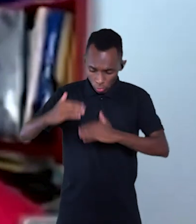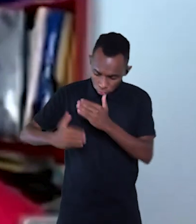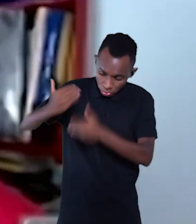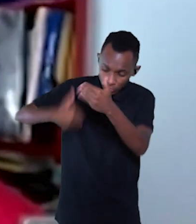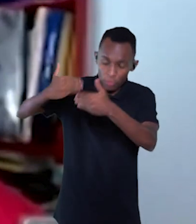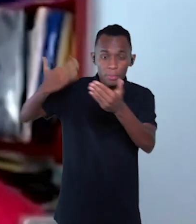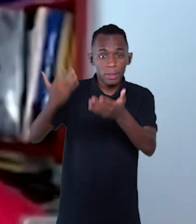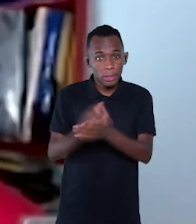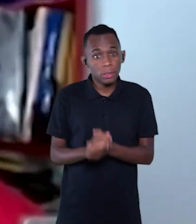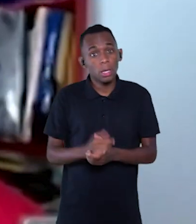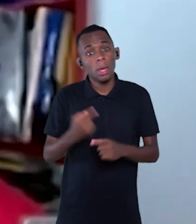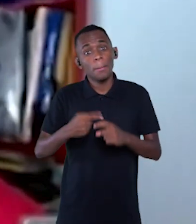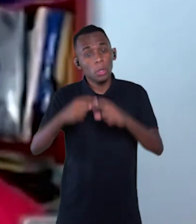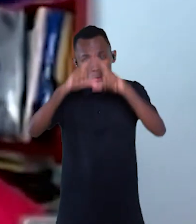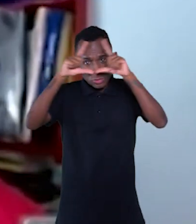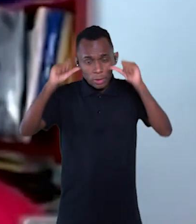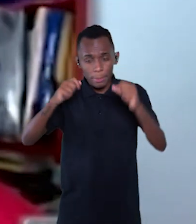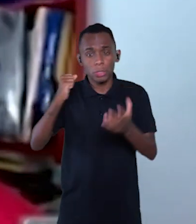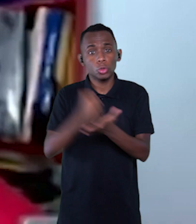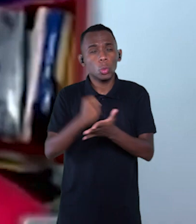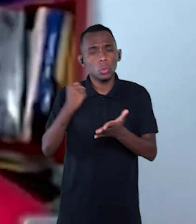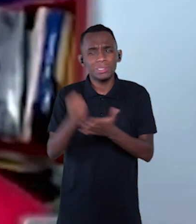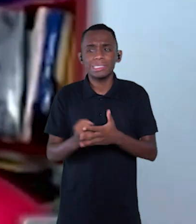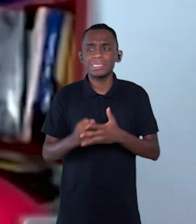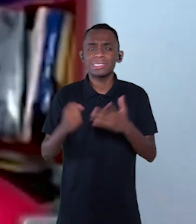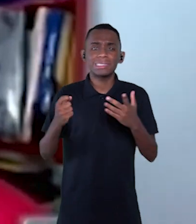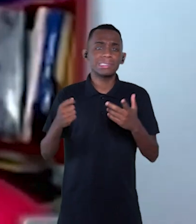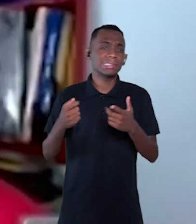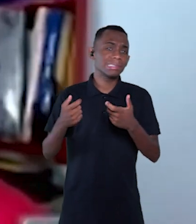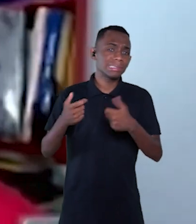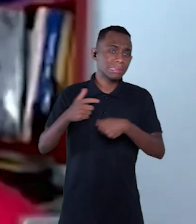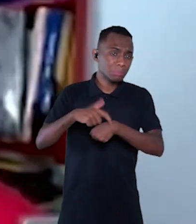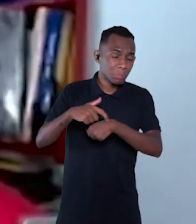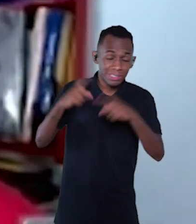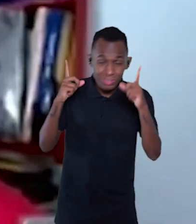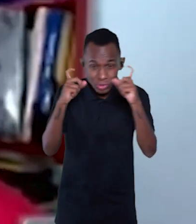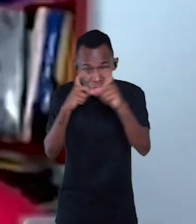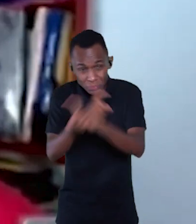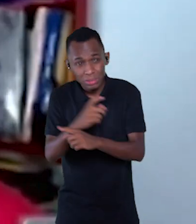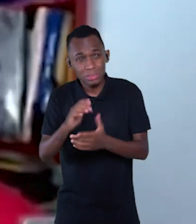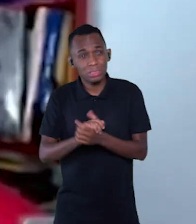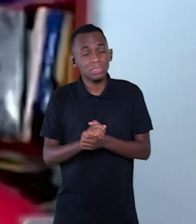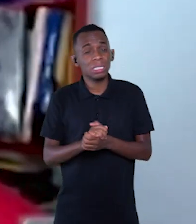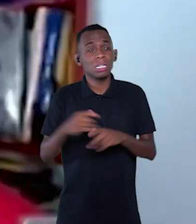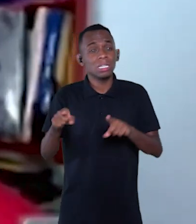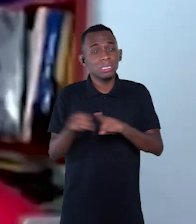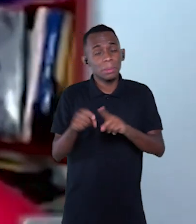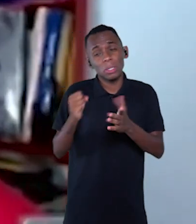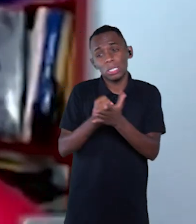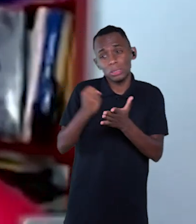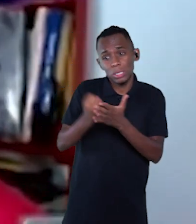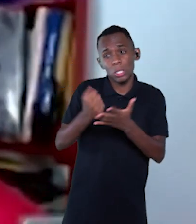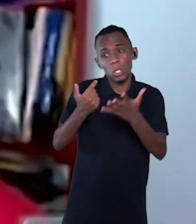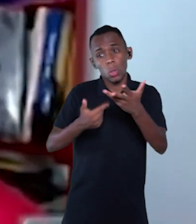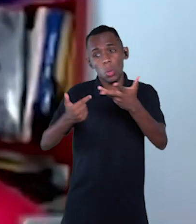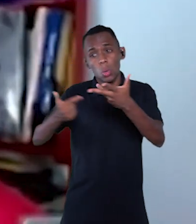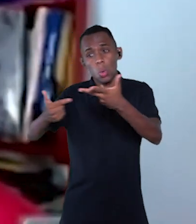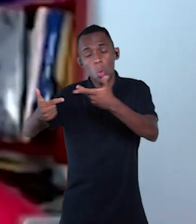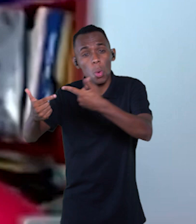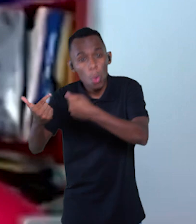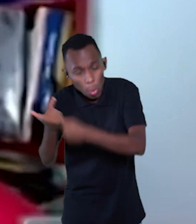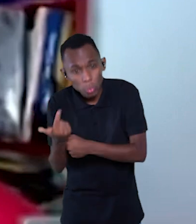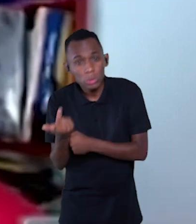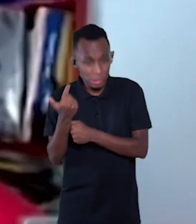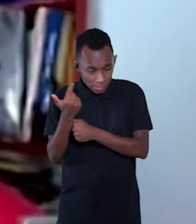que os enfermeiros são contratados de forma muito precária? Por que os vínculos dos ACS e dos técnicos